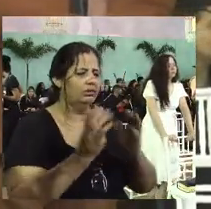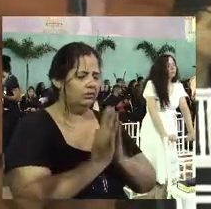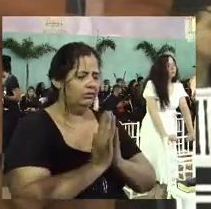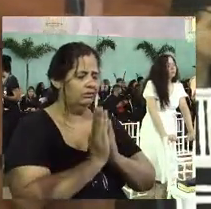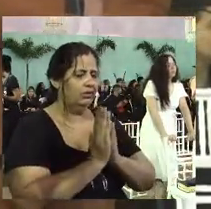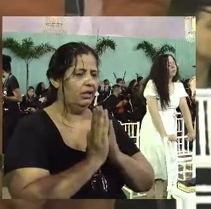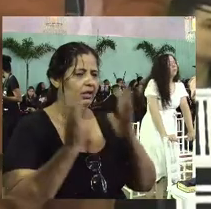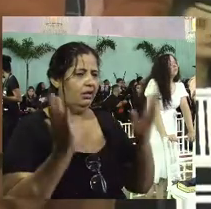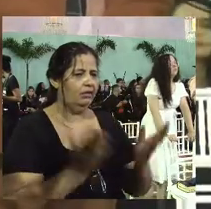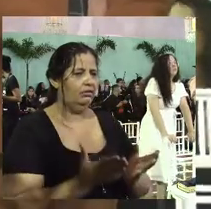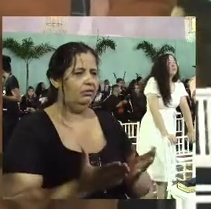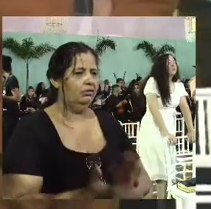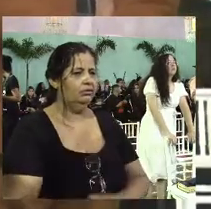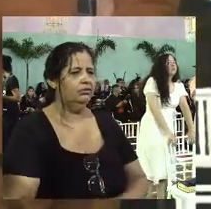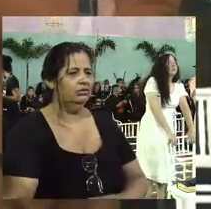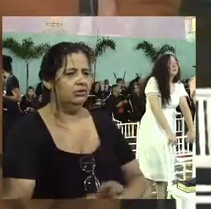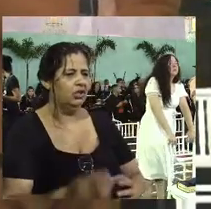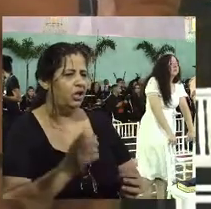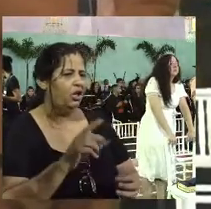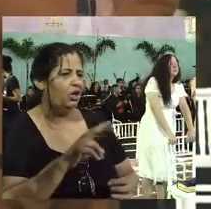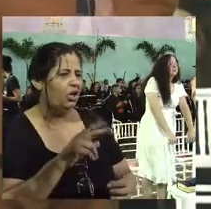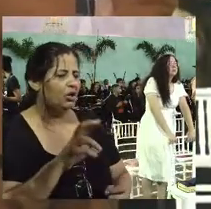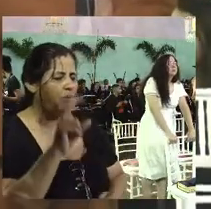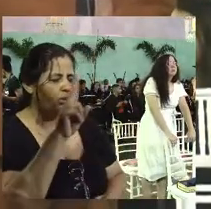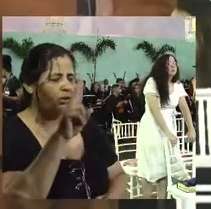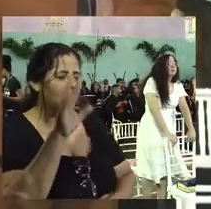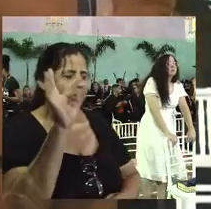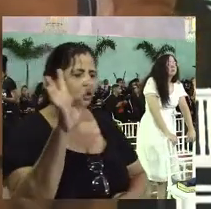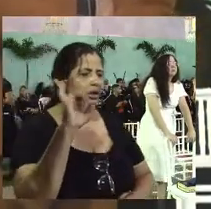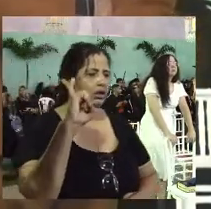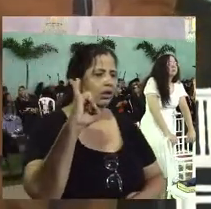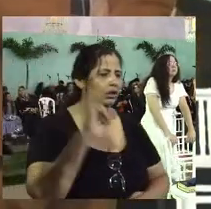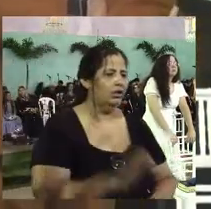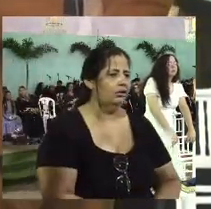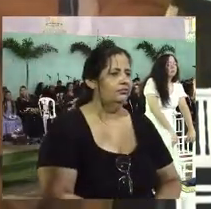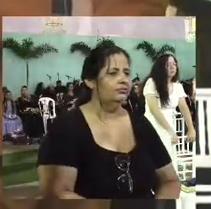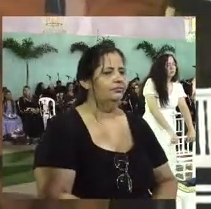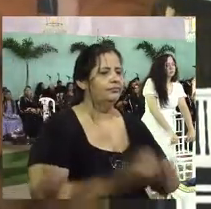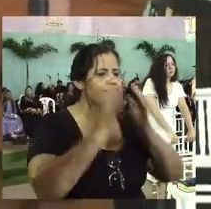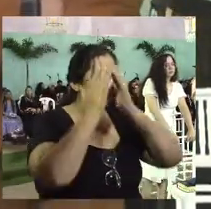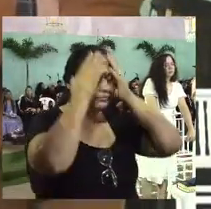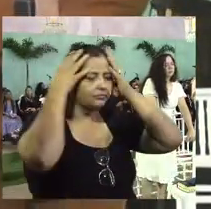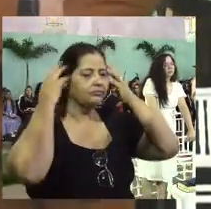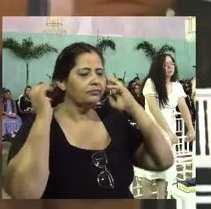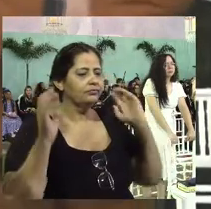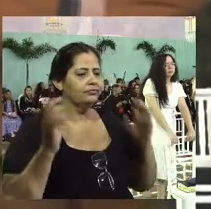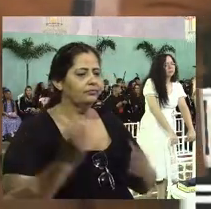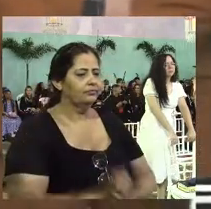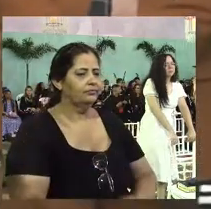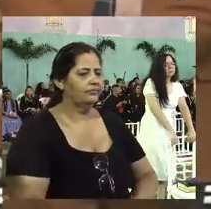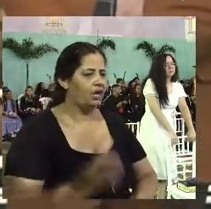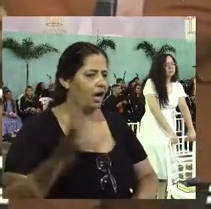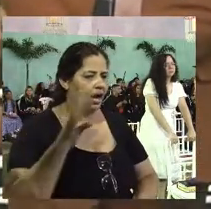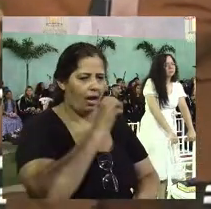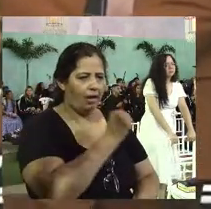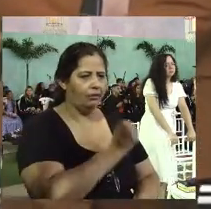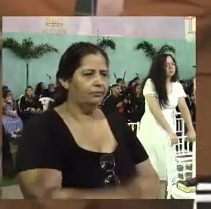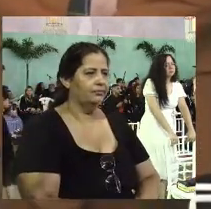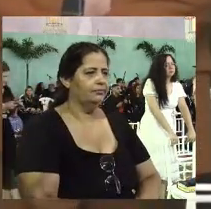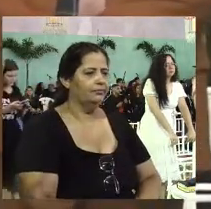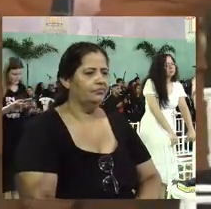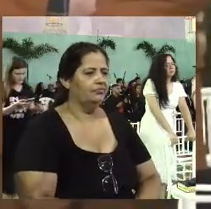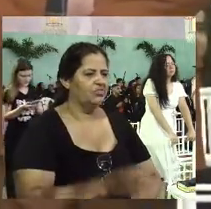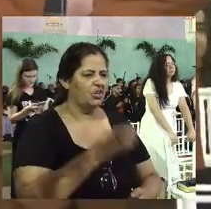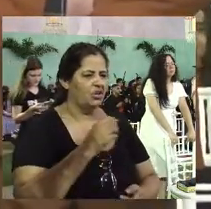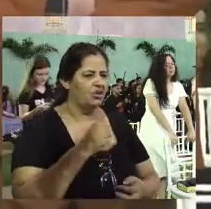para cá que eu vou orar igual a hora na UTI a unção que Deus me deu para ganhar almas Agora é para curar os enfermos agora tem que ser rápido irmão eu